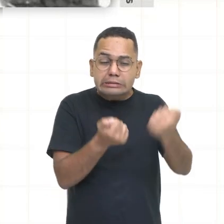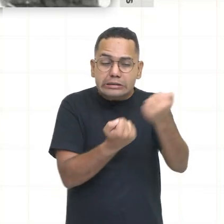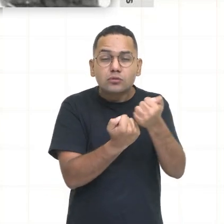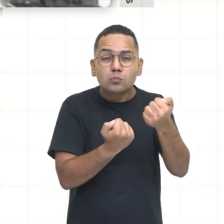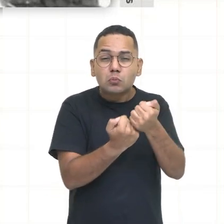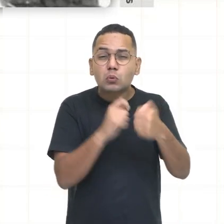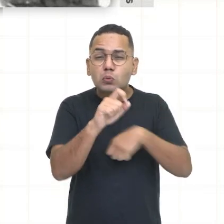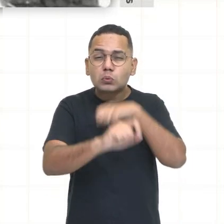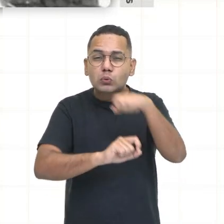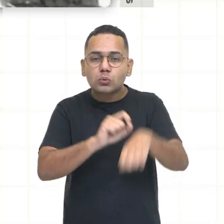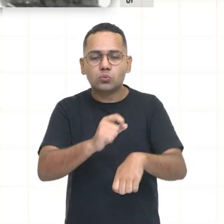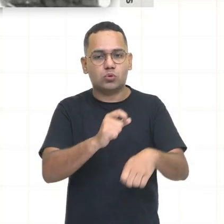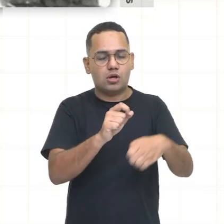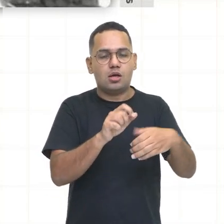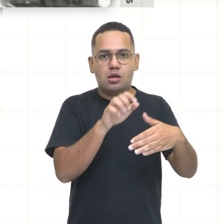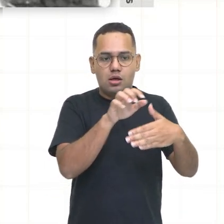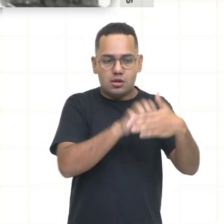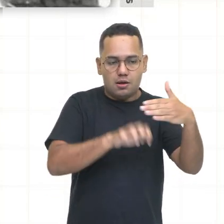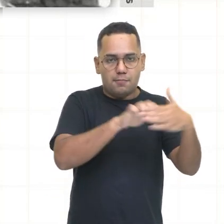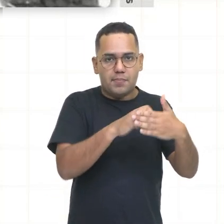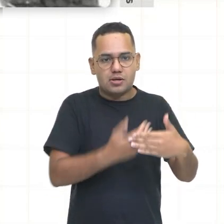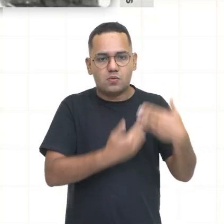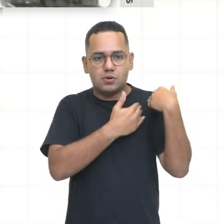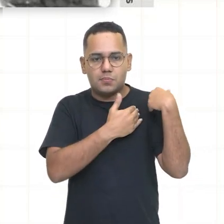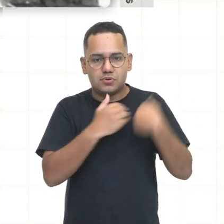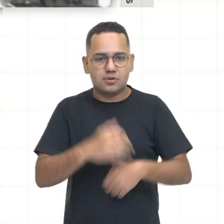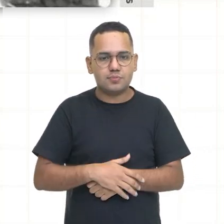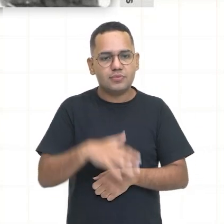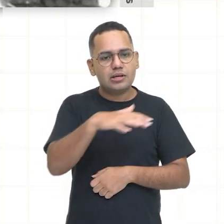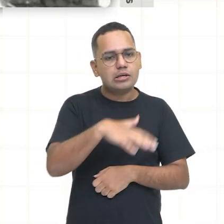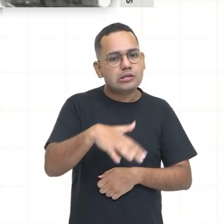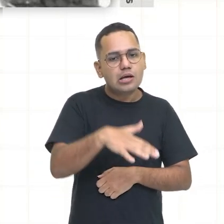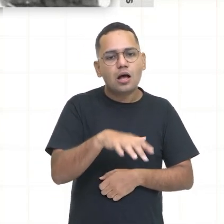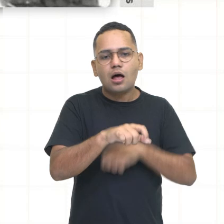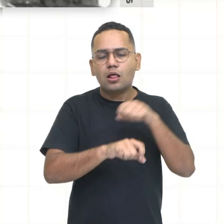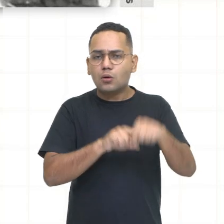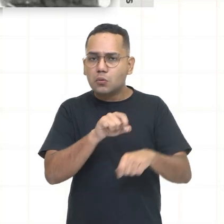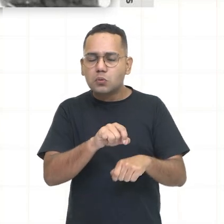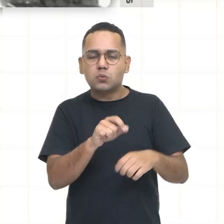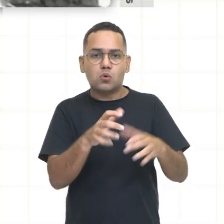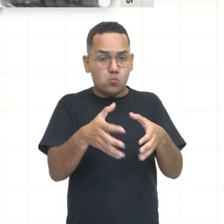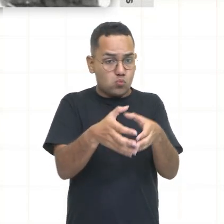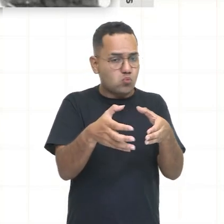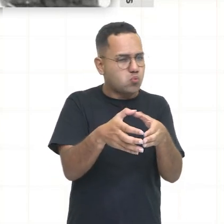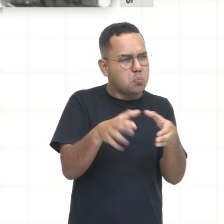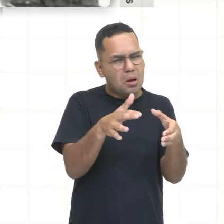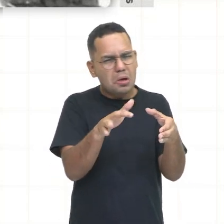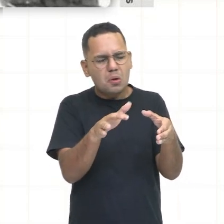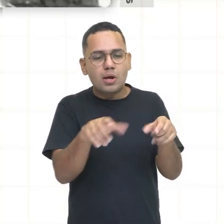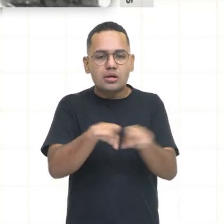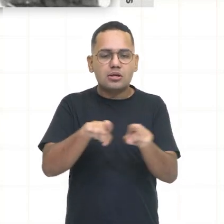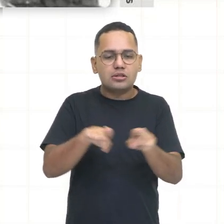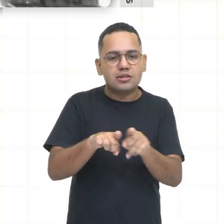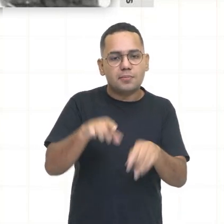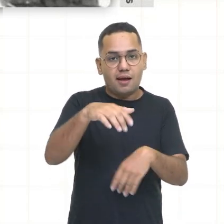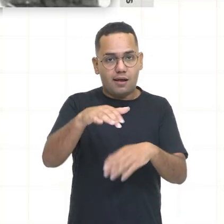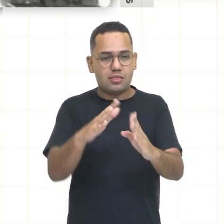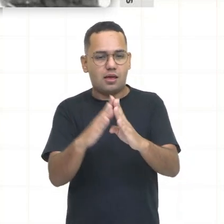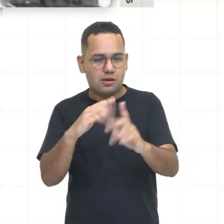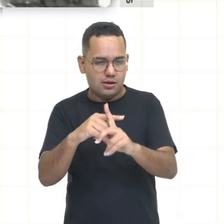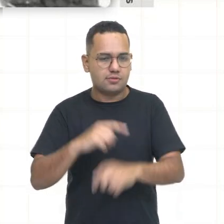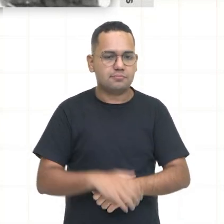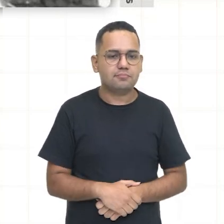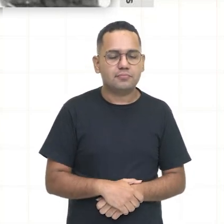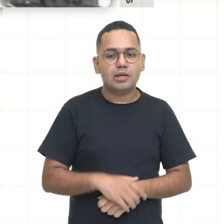com o apoio do empresário, membros da camada média e do alto clero das Forças Armadas, chegou a